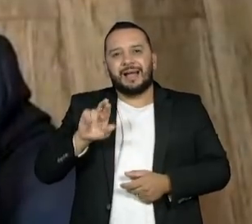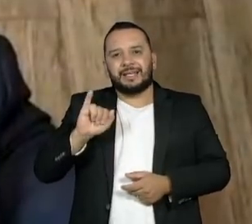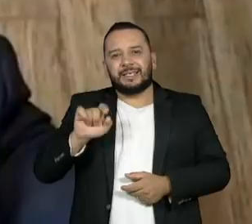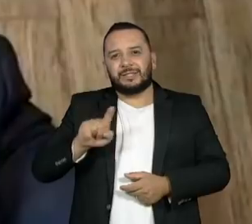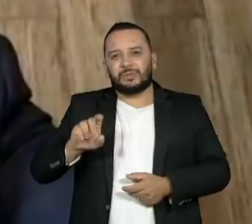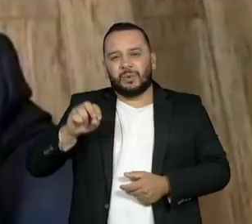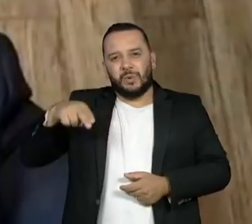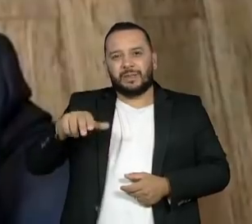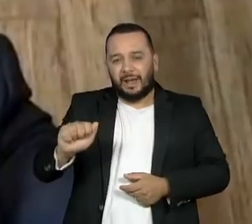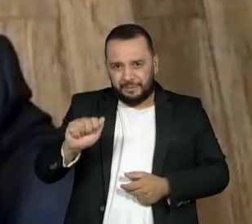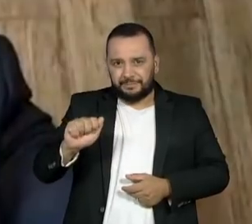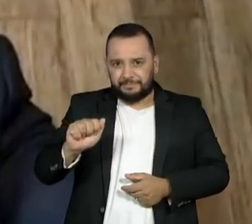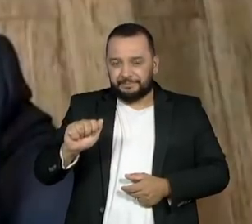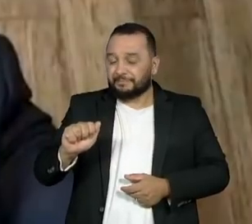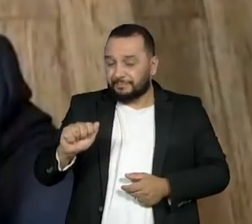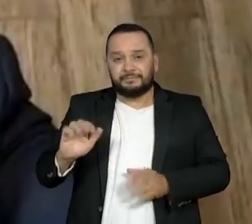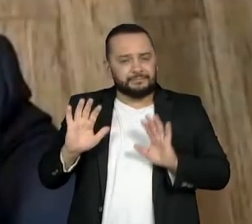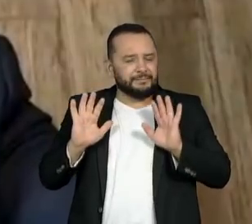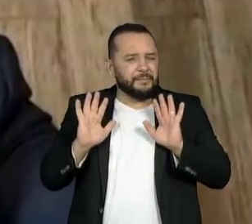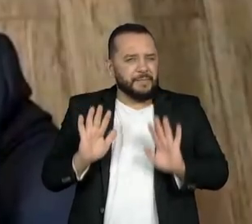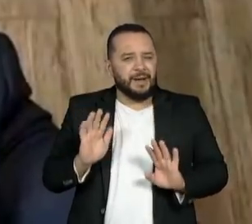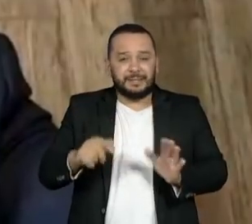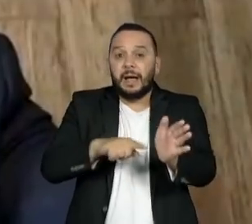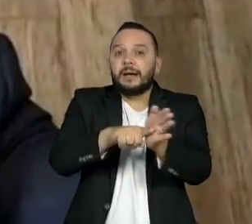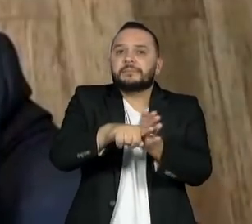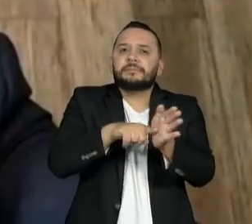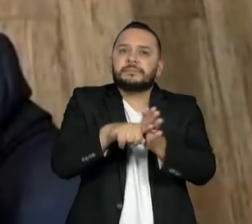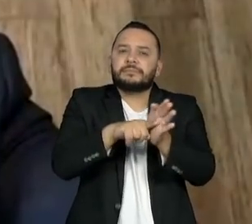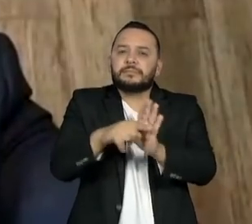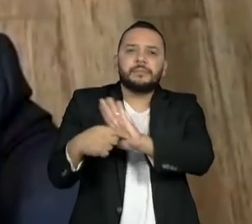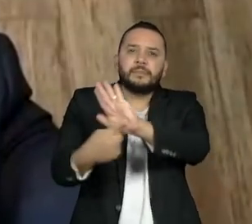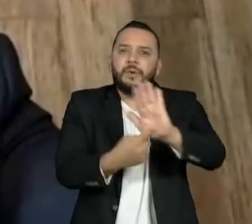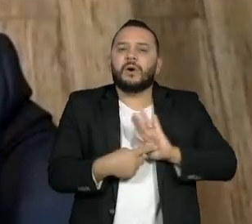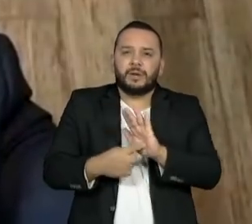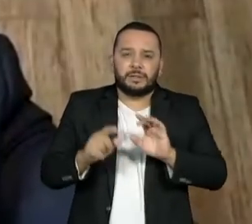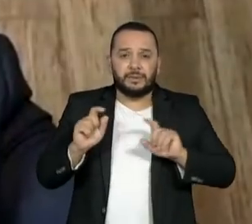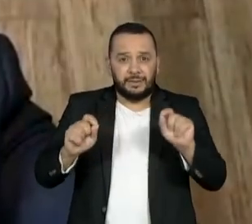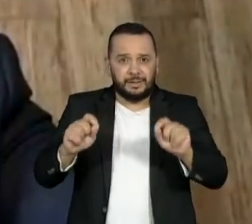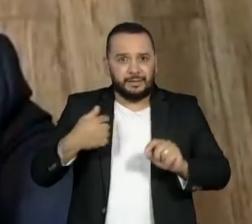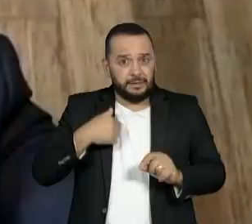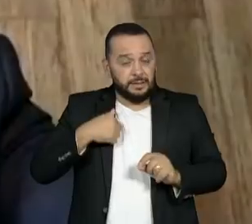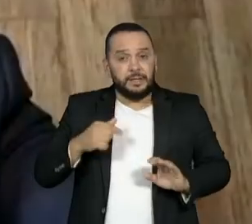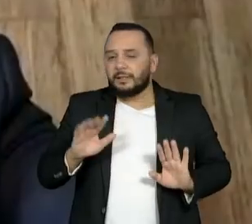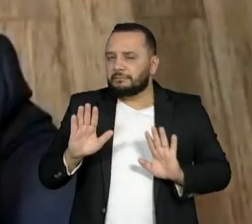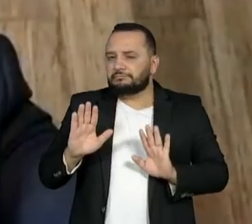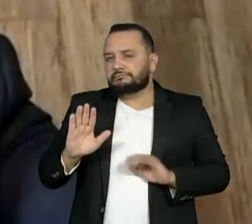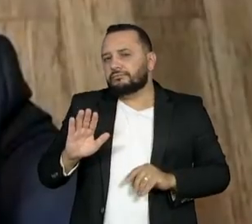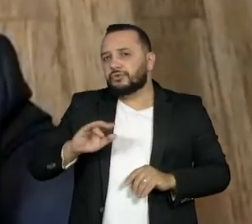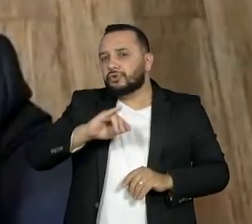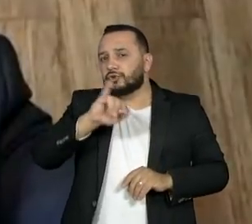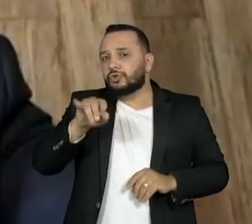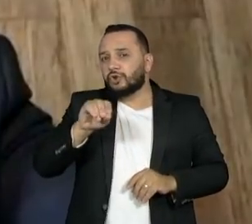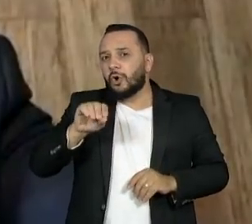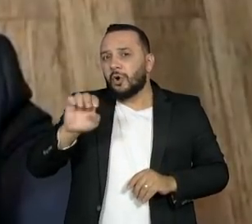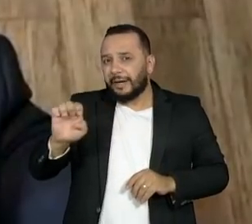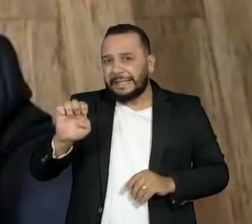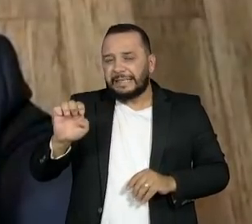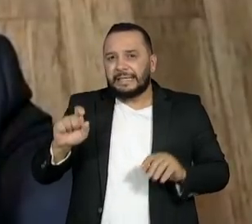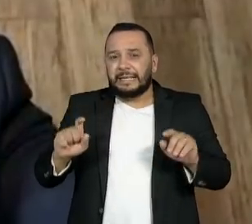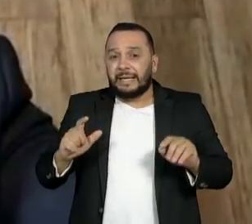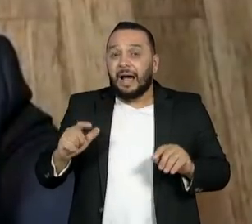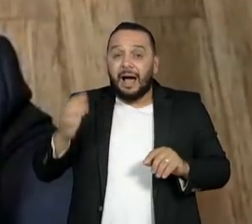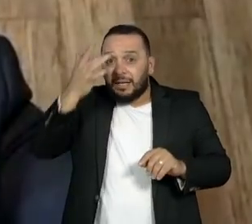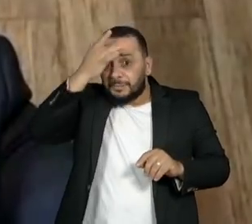muito importante, é que nossas pesquisas apontaram que o democrata Joe Biden lidera entre as pessoas que dizem que vão